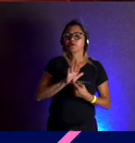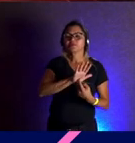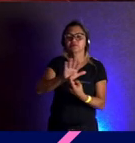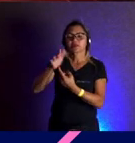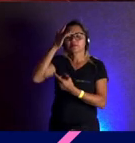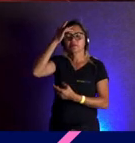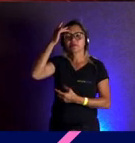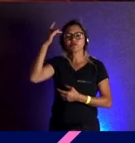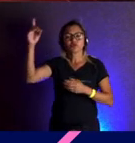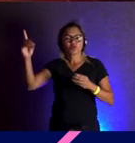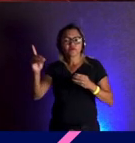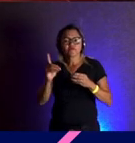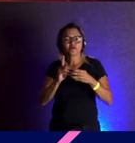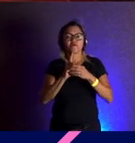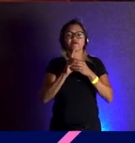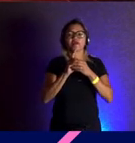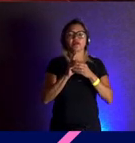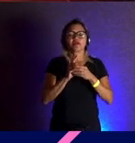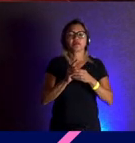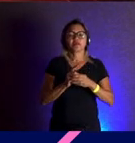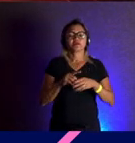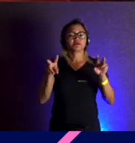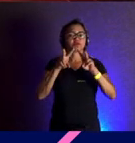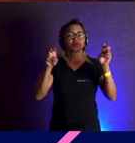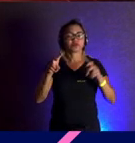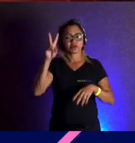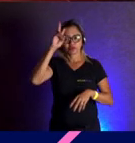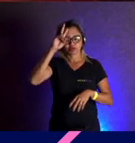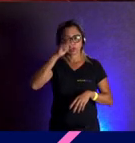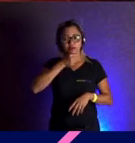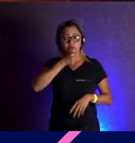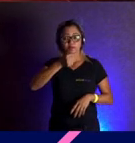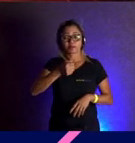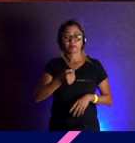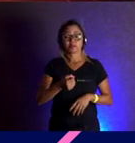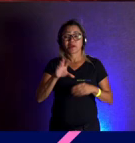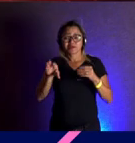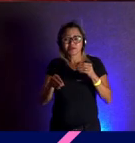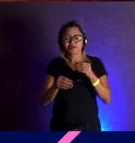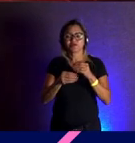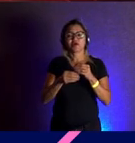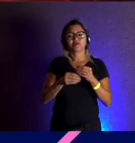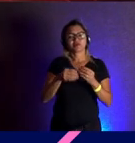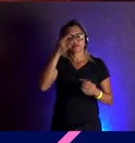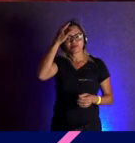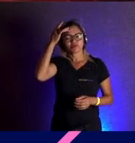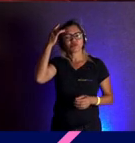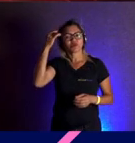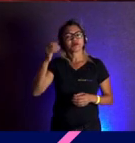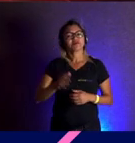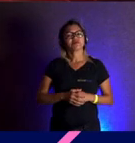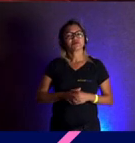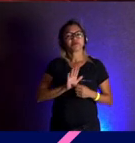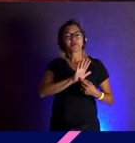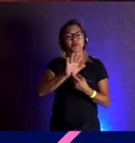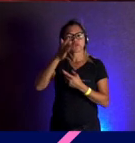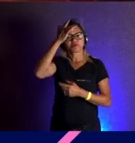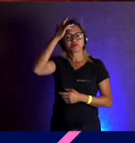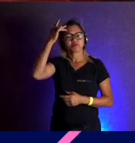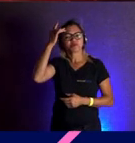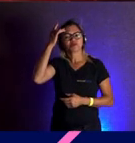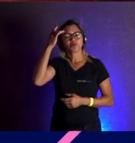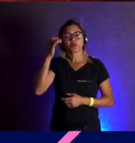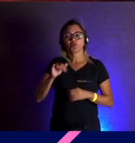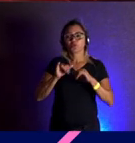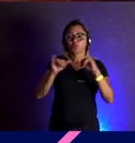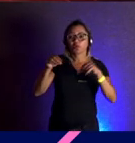adoro contar histórias nas minhas reportagens, mas é isso que envolve as pessoas, é isso que engaja as pessoas? O tom do